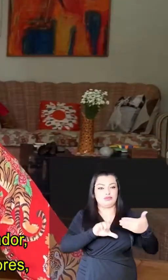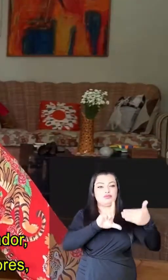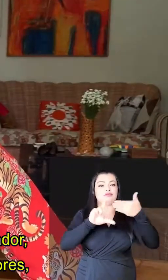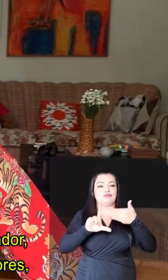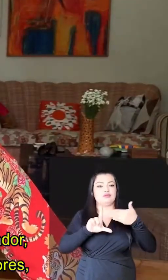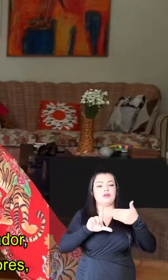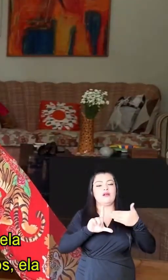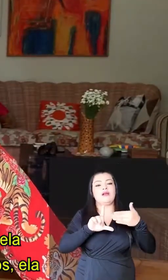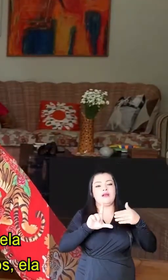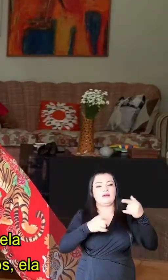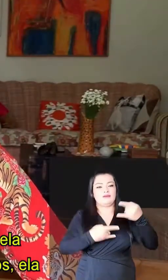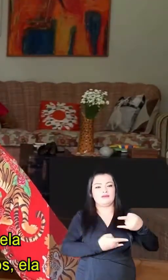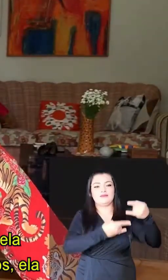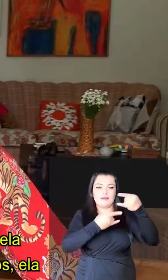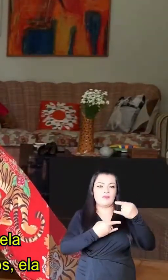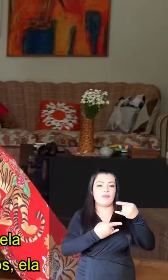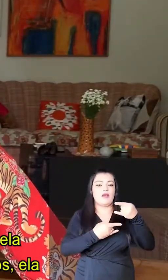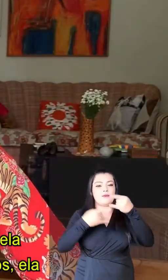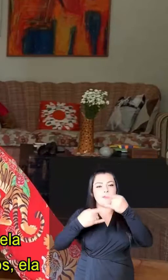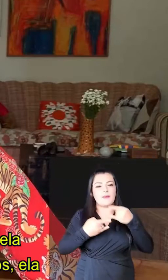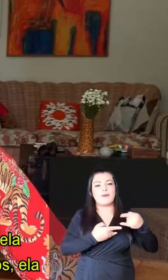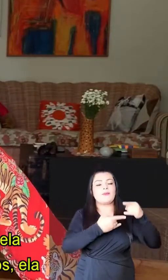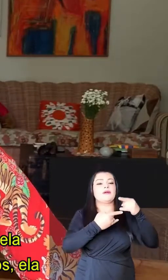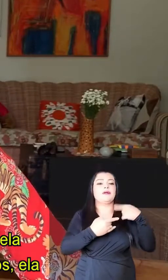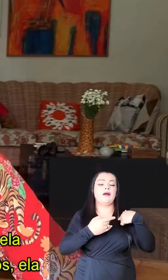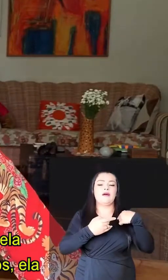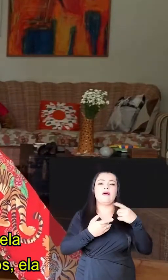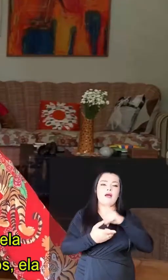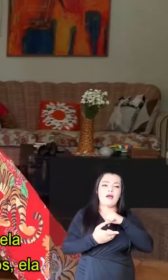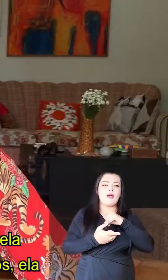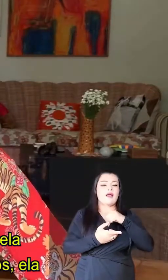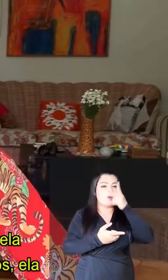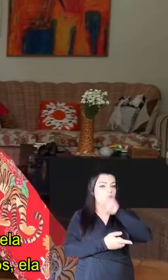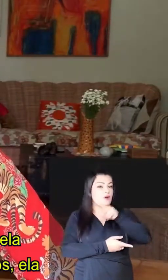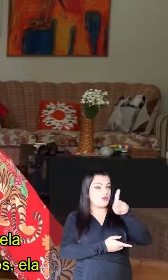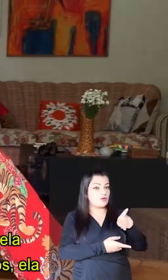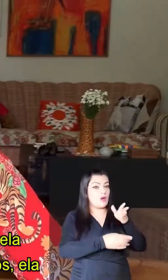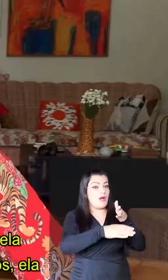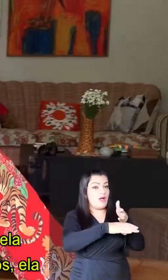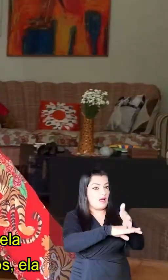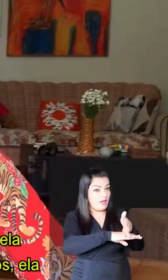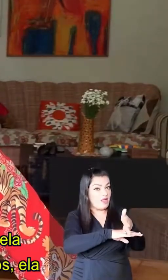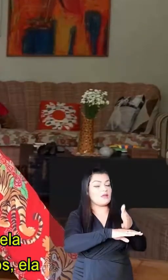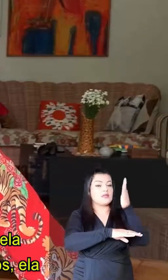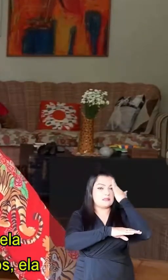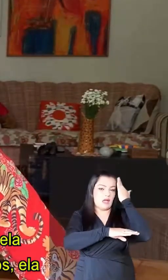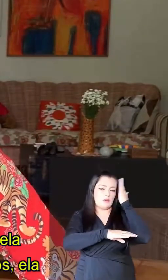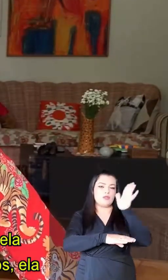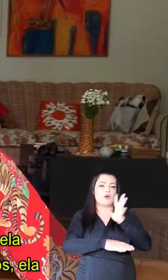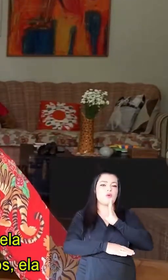os educadores, a equipe que está envolvida, nesse trabalho, ela tem acesso, obviamente, né, a todos